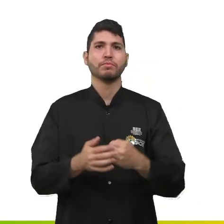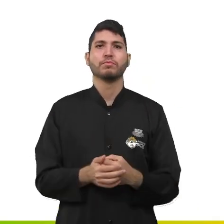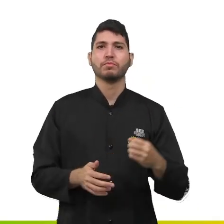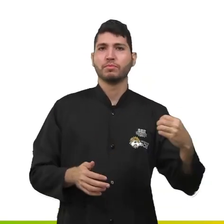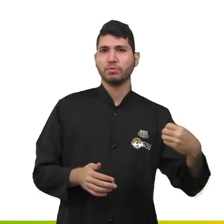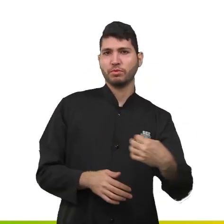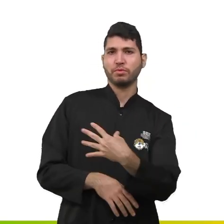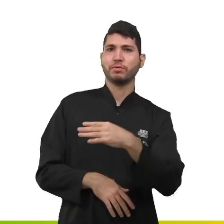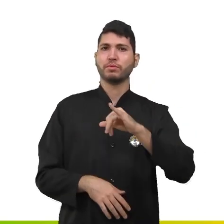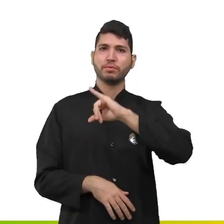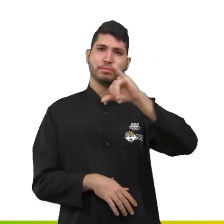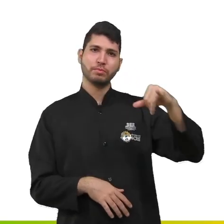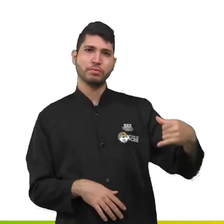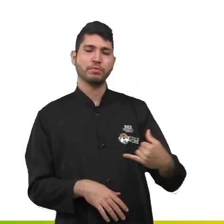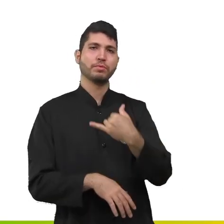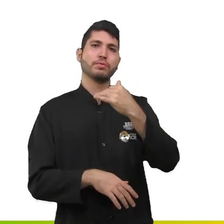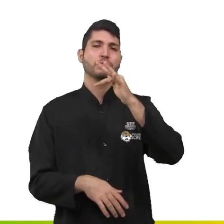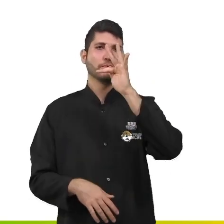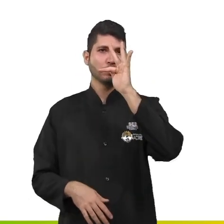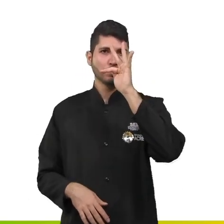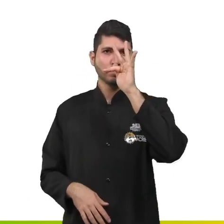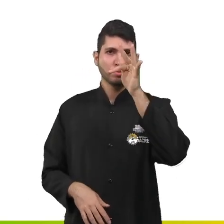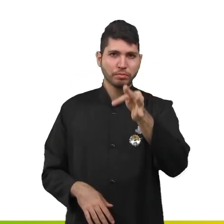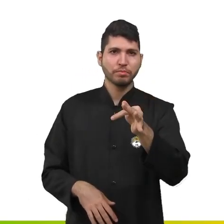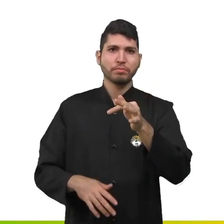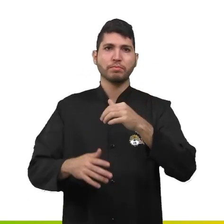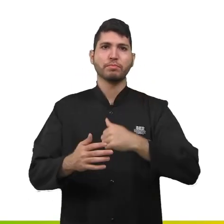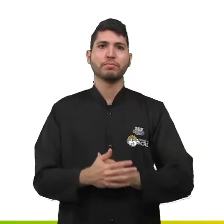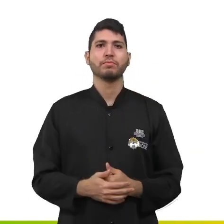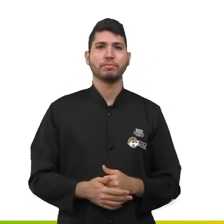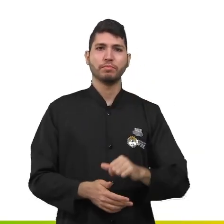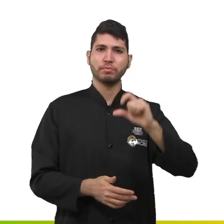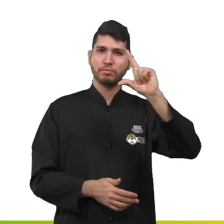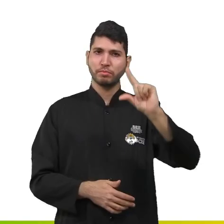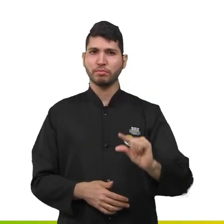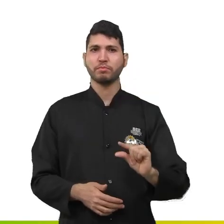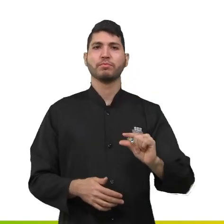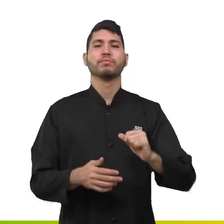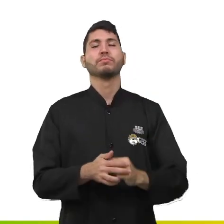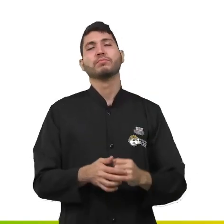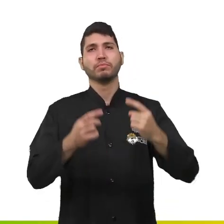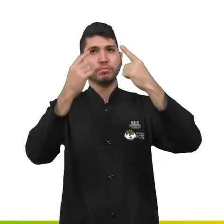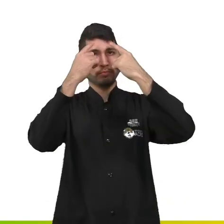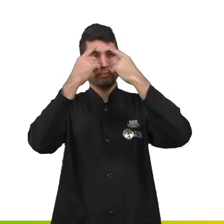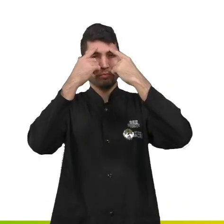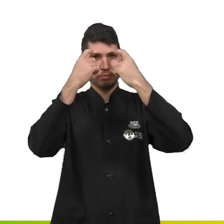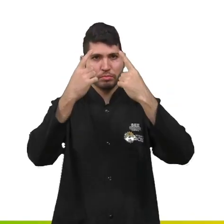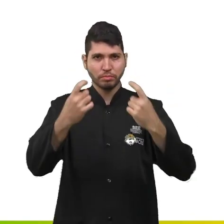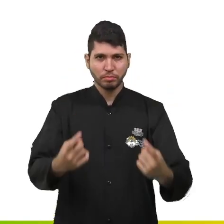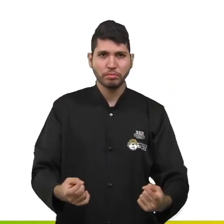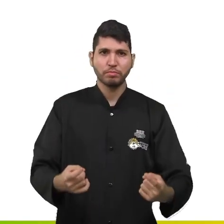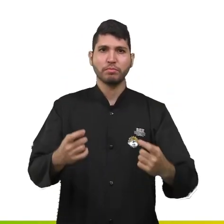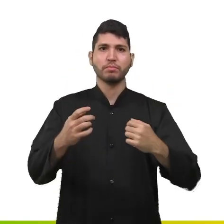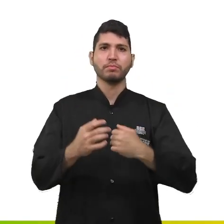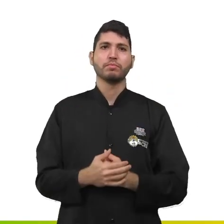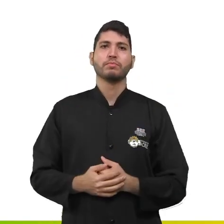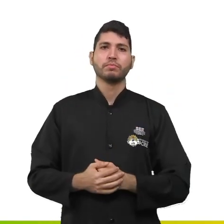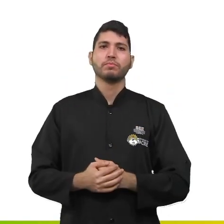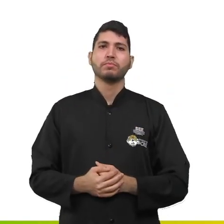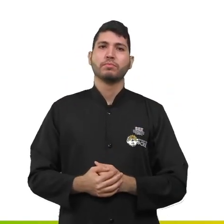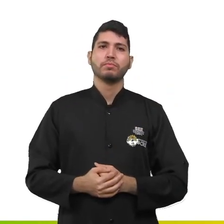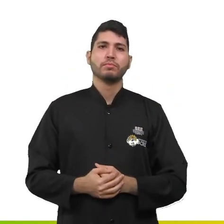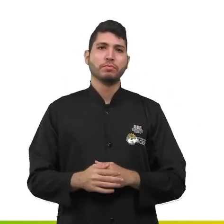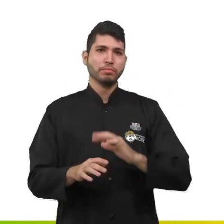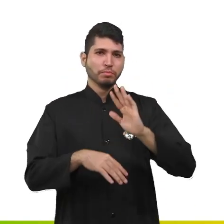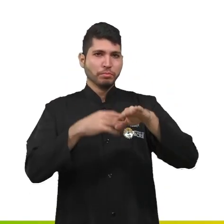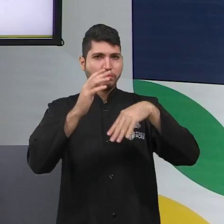mental, mencionamos inicialmente. Redução de violência. A partir do momento que a gente começa a vivenciar determinados tipos de prática, a gente começa